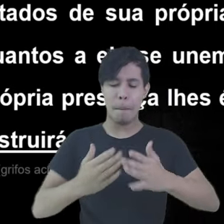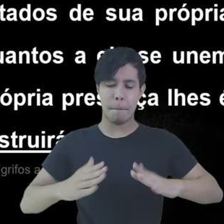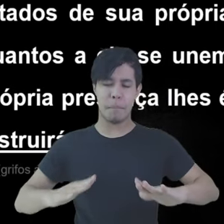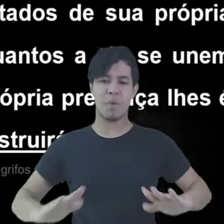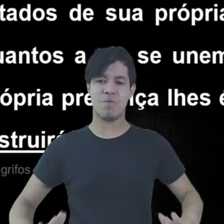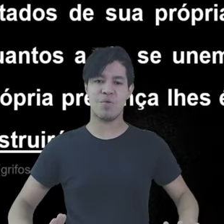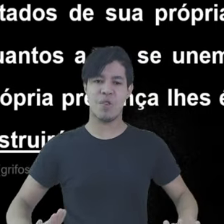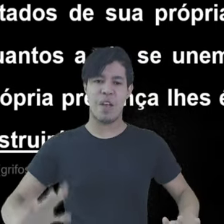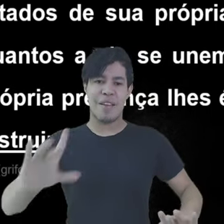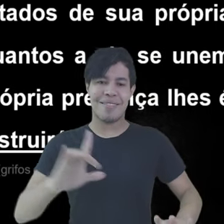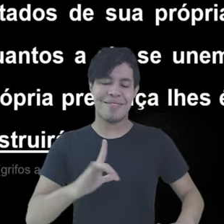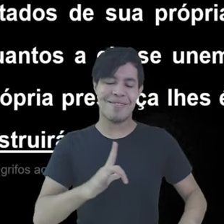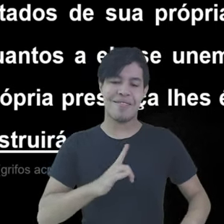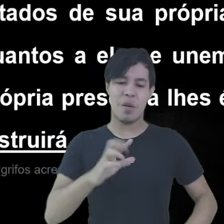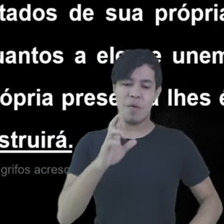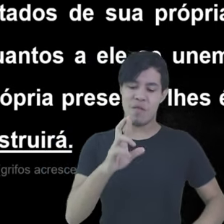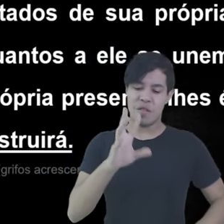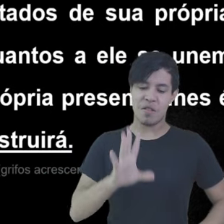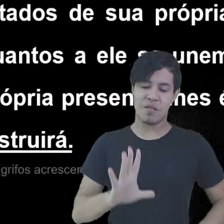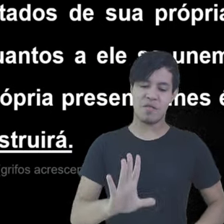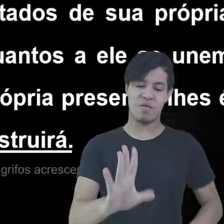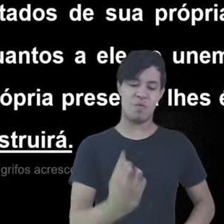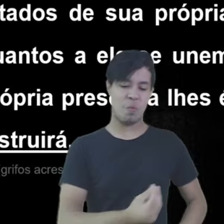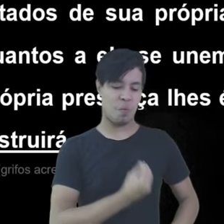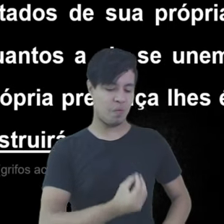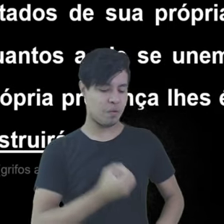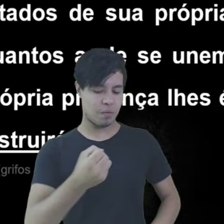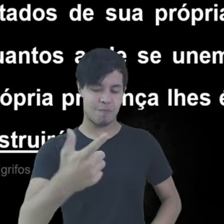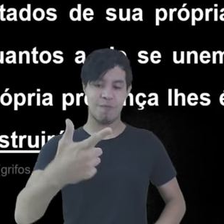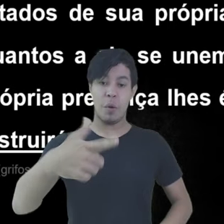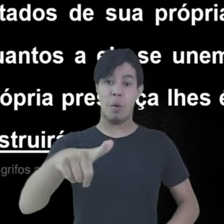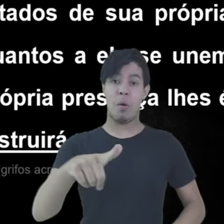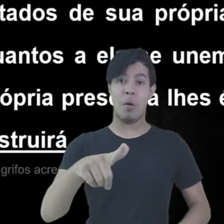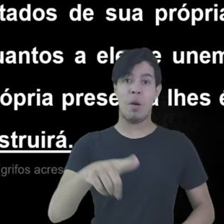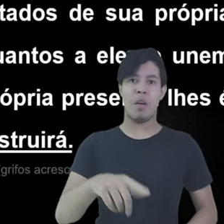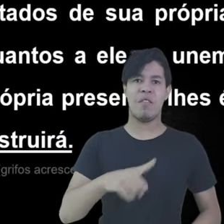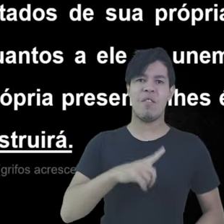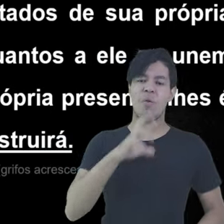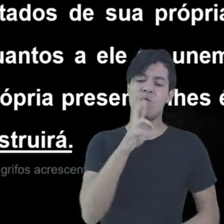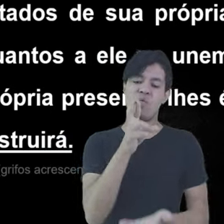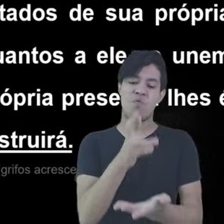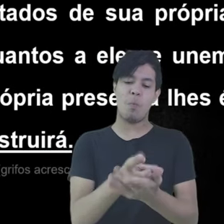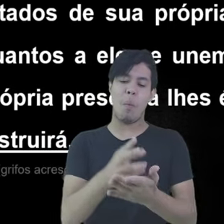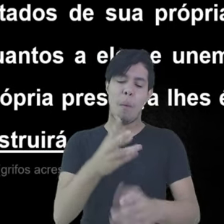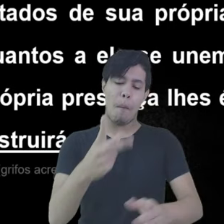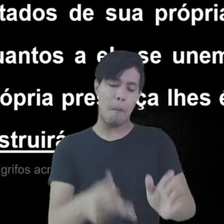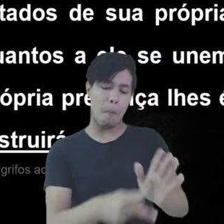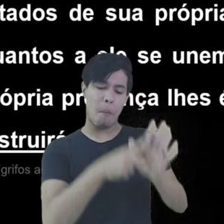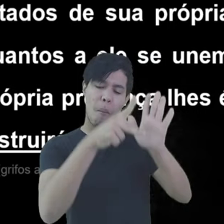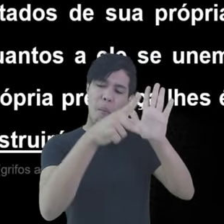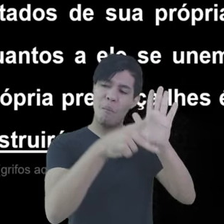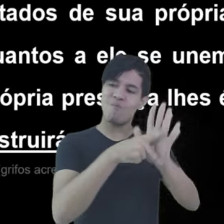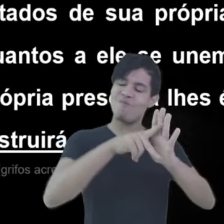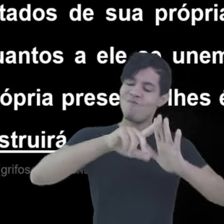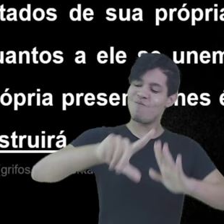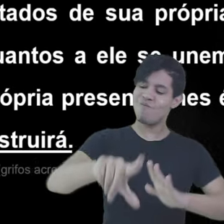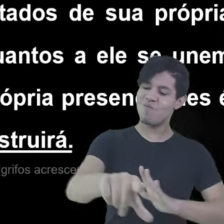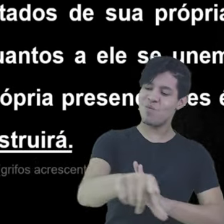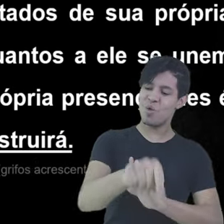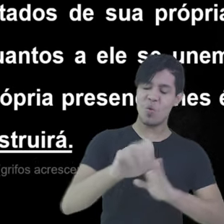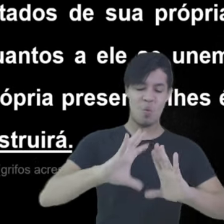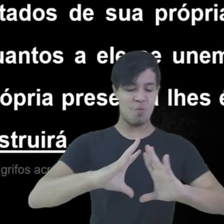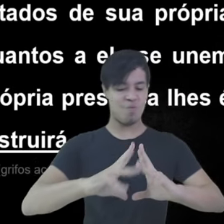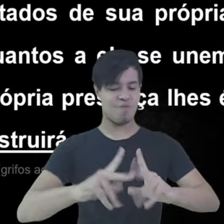e revelar seus princípios. Feito isso, receberão os resultados da própria escolha. Por uma vida de rebelião, Satanás e todos quanto a ele se